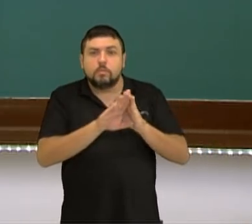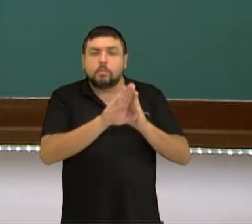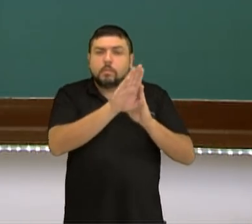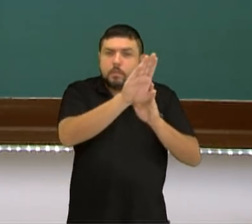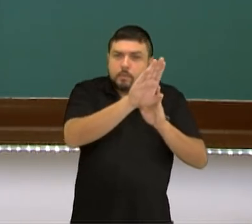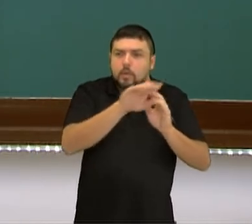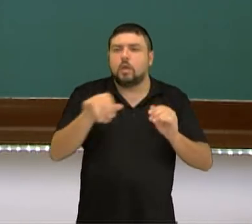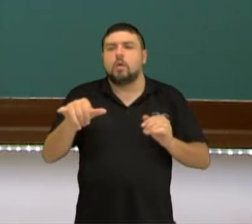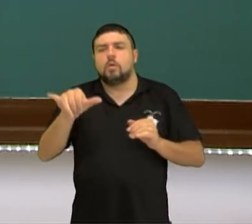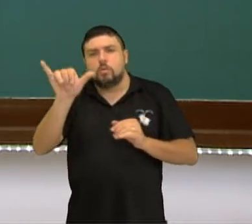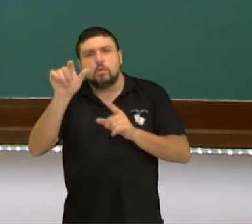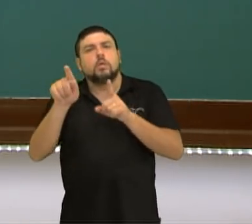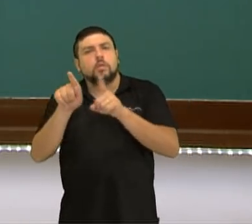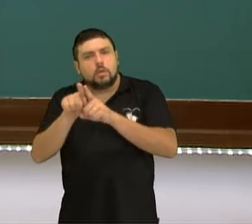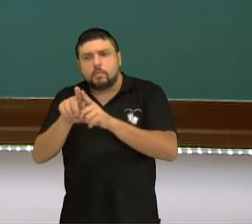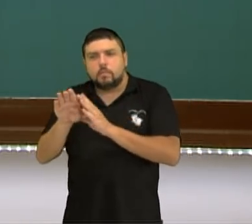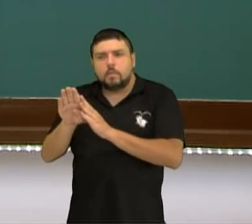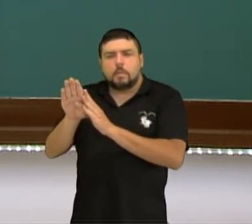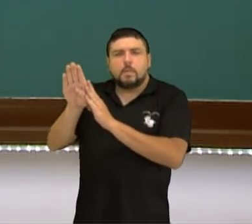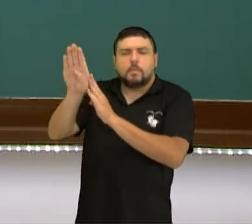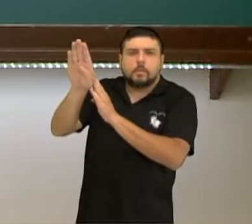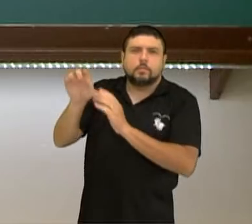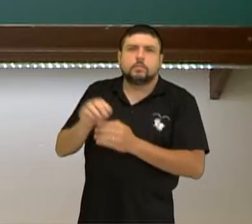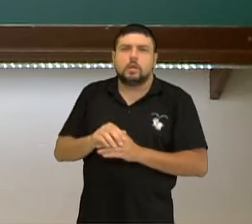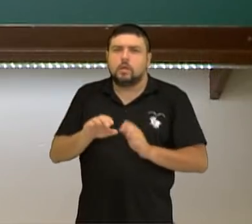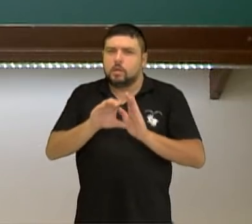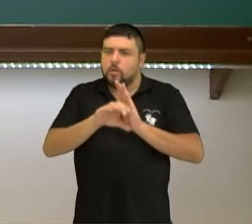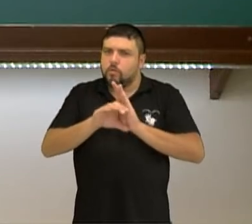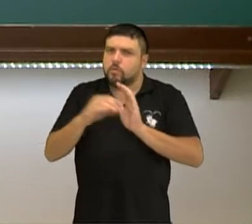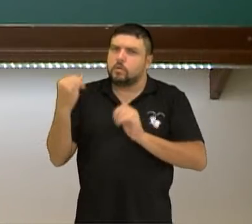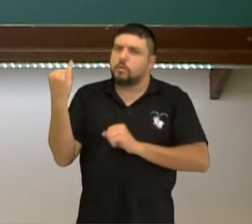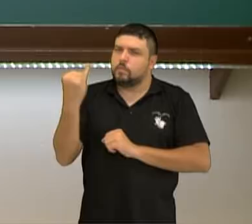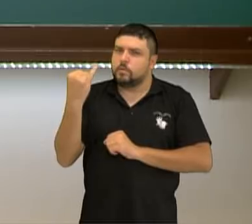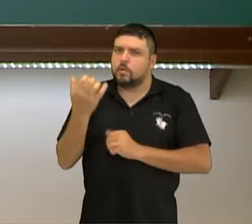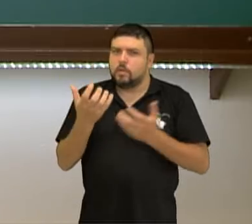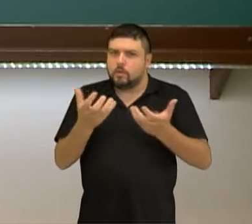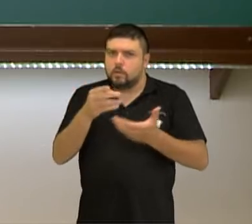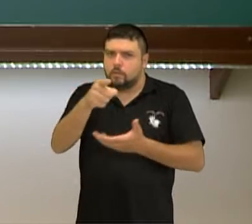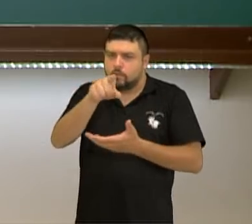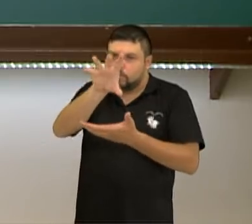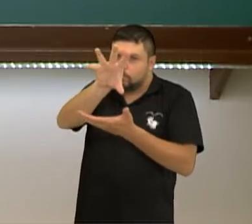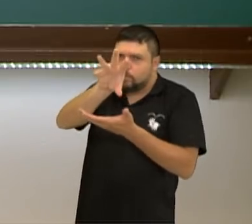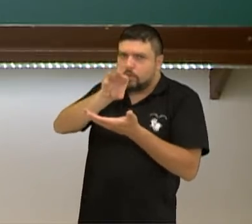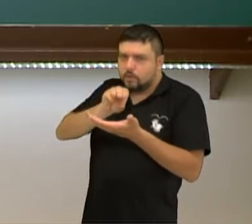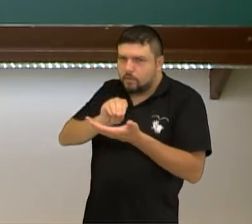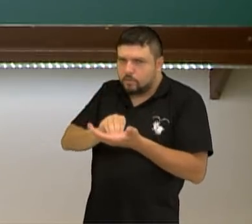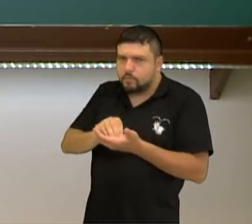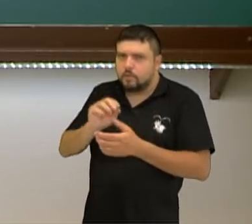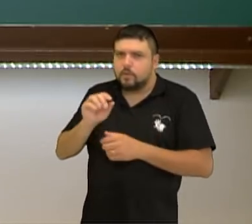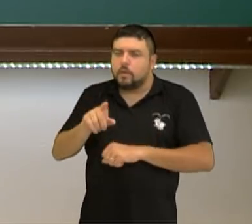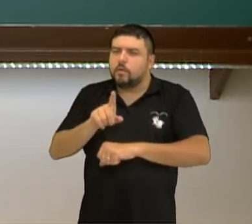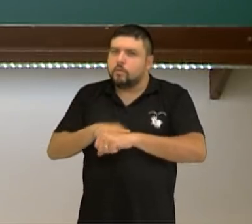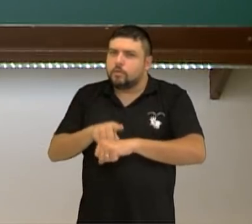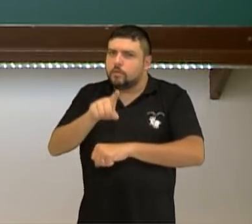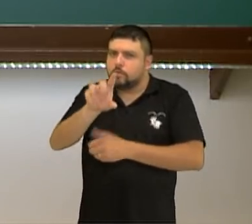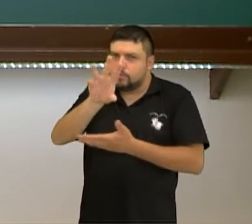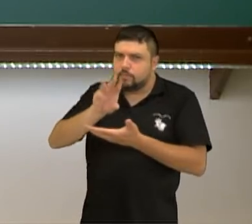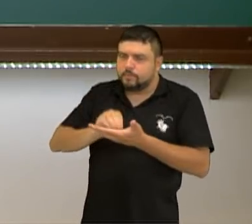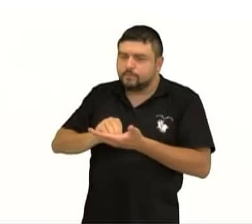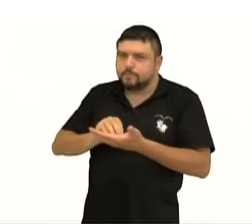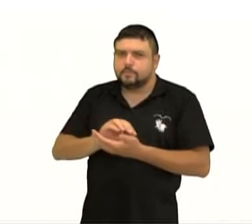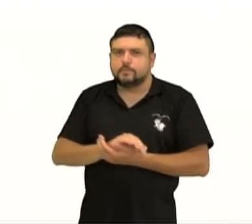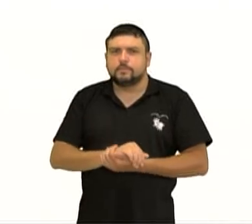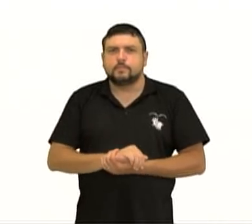também, lá da tabela. Esse é o conceito importante e eu quero que você registre com bastante carinho no seu caderno, um tempinho para você copiar.